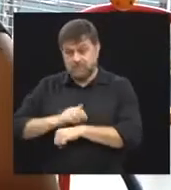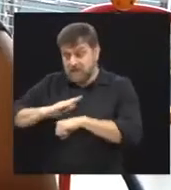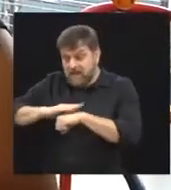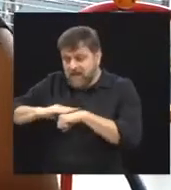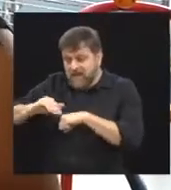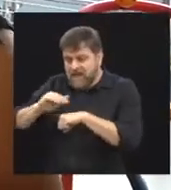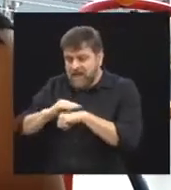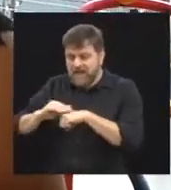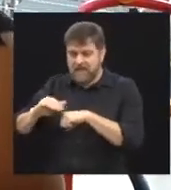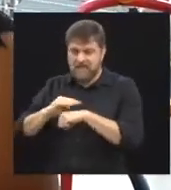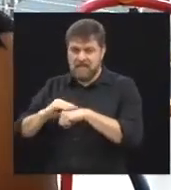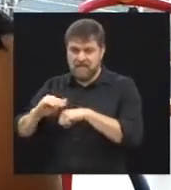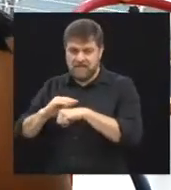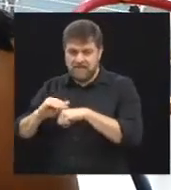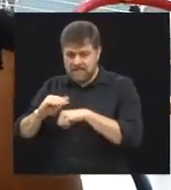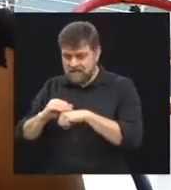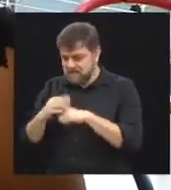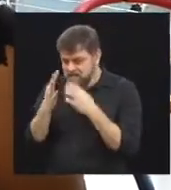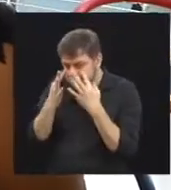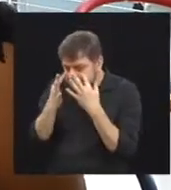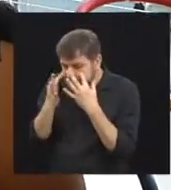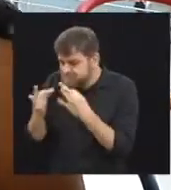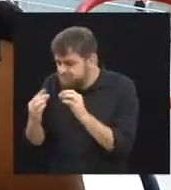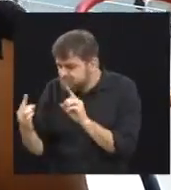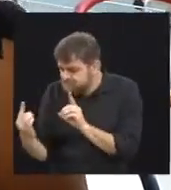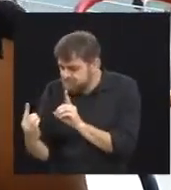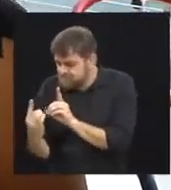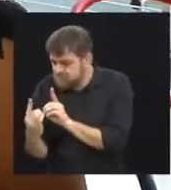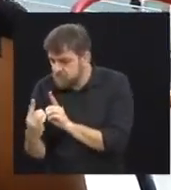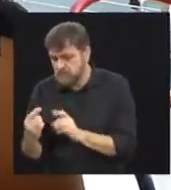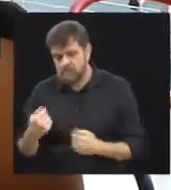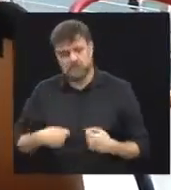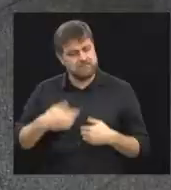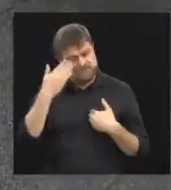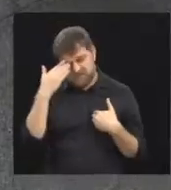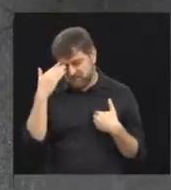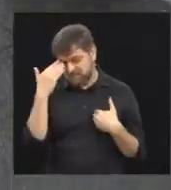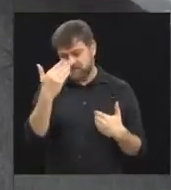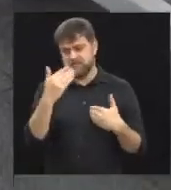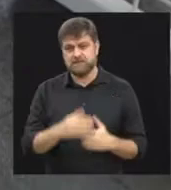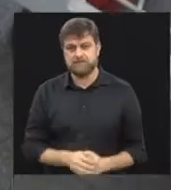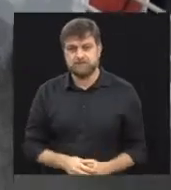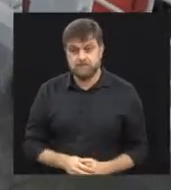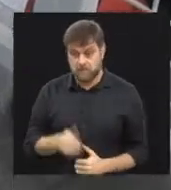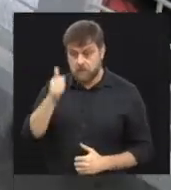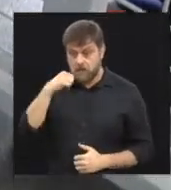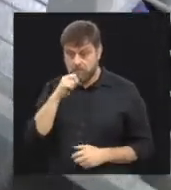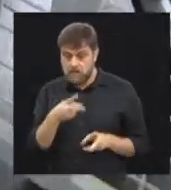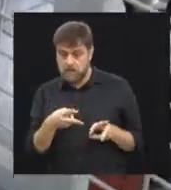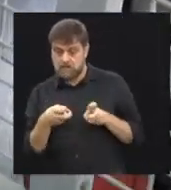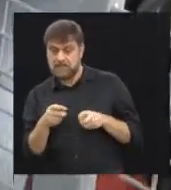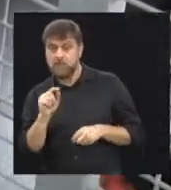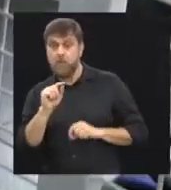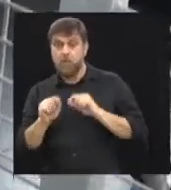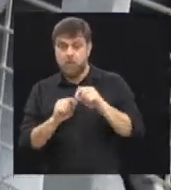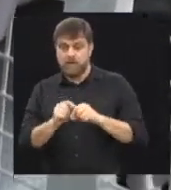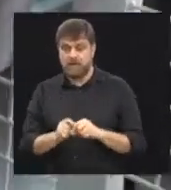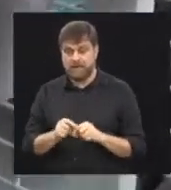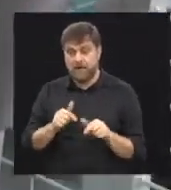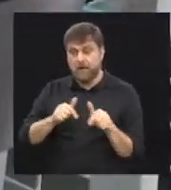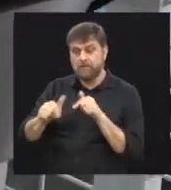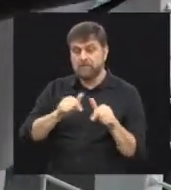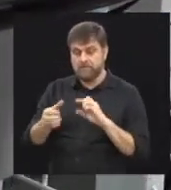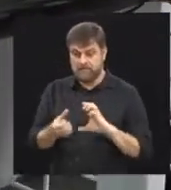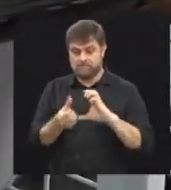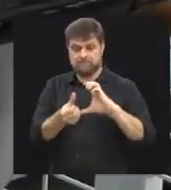carinho, são muito atenciosas, então eu só tenho que agradecer. Para Juliana, o trabalho da associação é